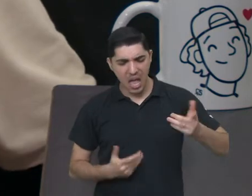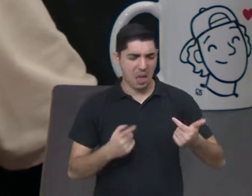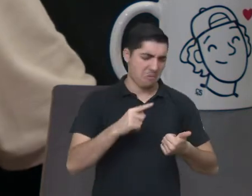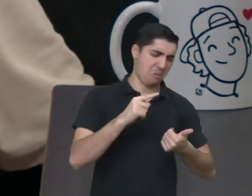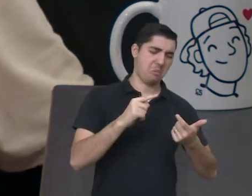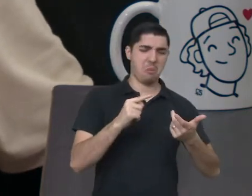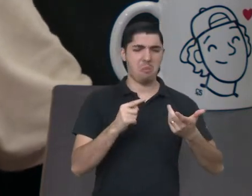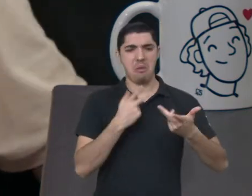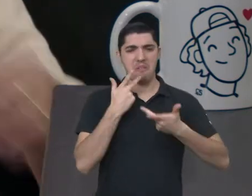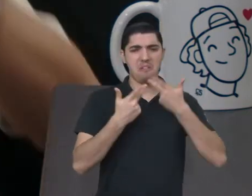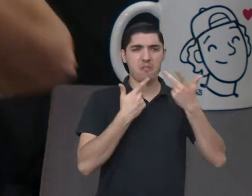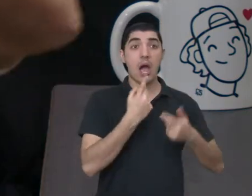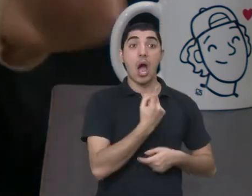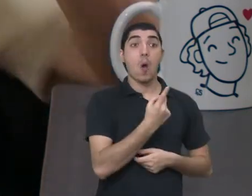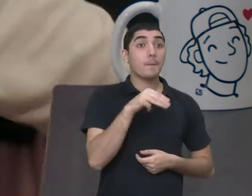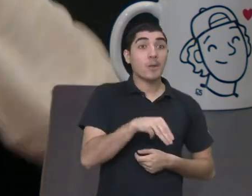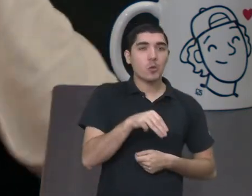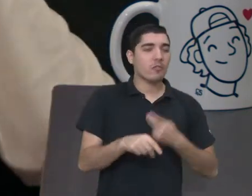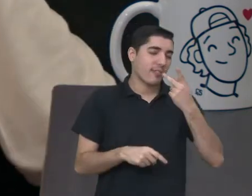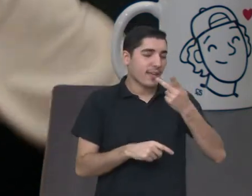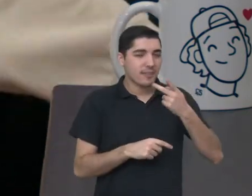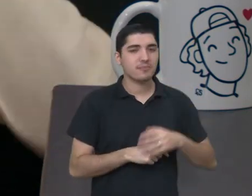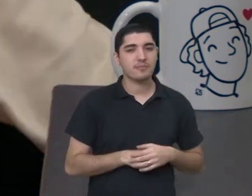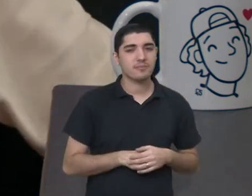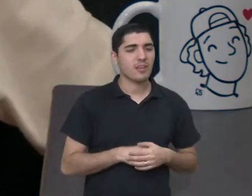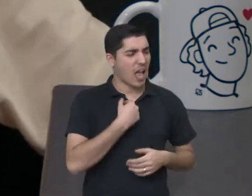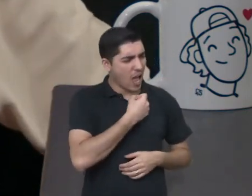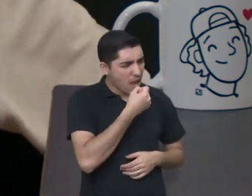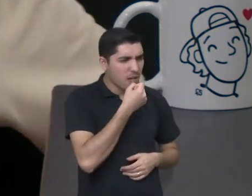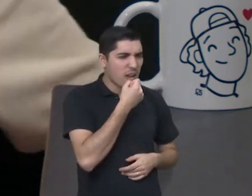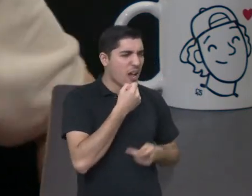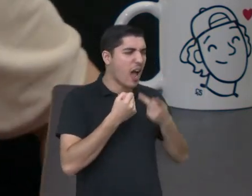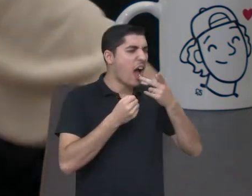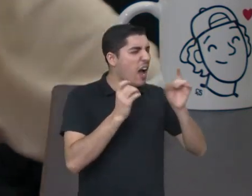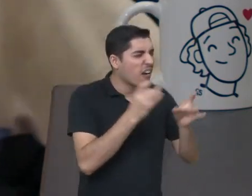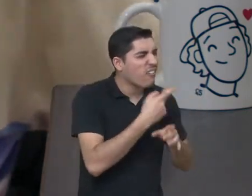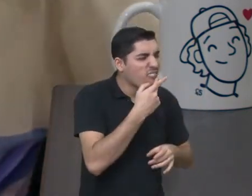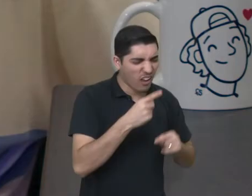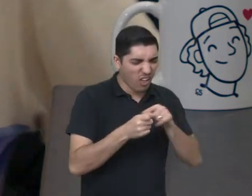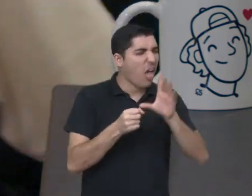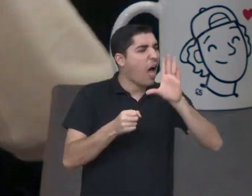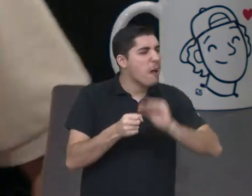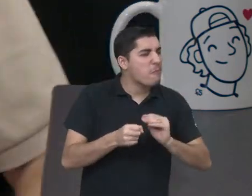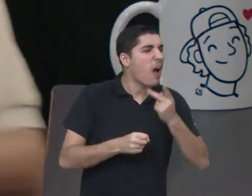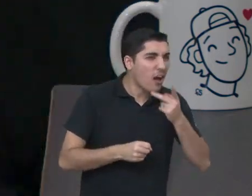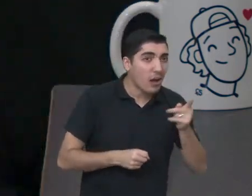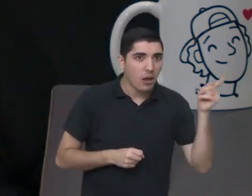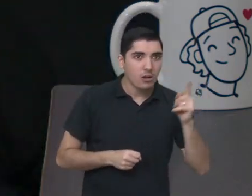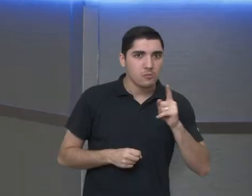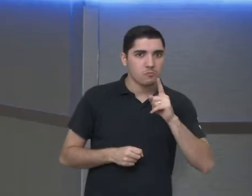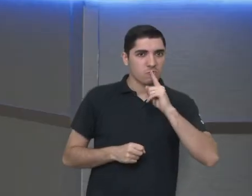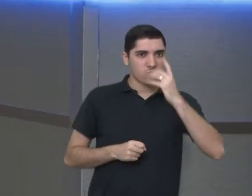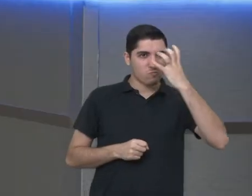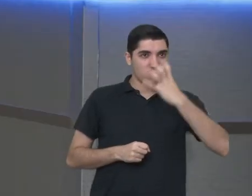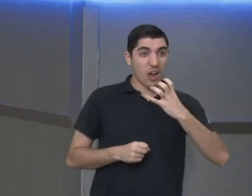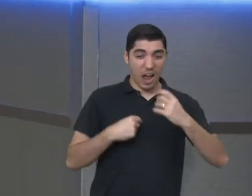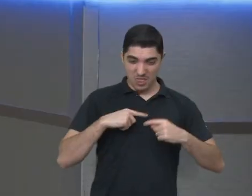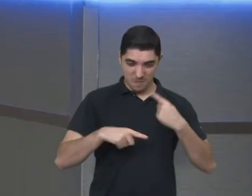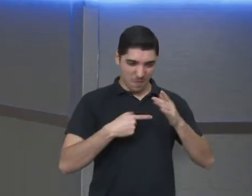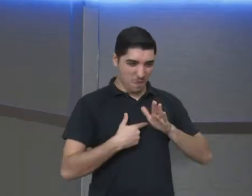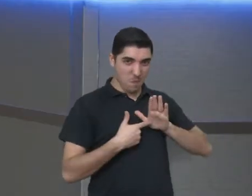Boníssimo. O Vieira estreou na equipe de esportes da Piratinga, comigo e com o Alberto, um jogo lá em Sorocaba, São Bento